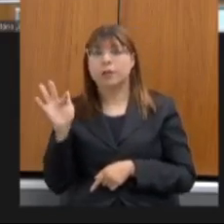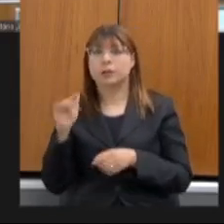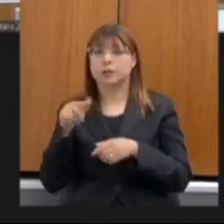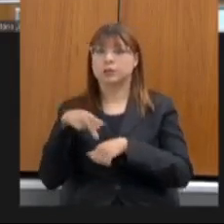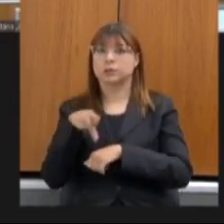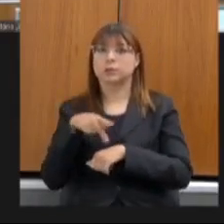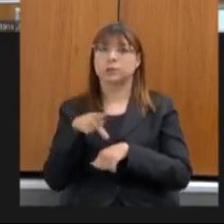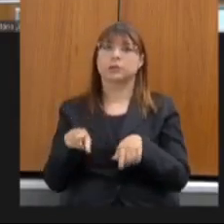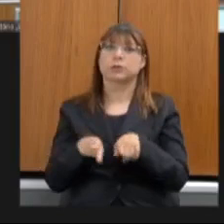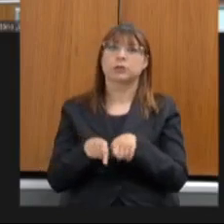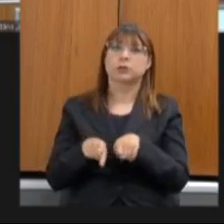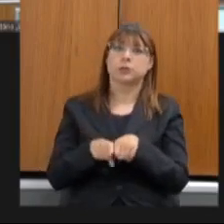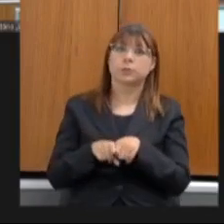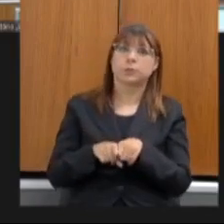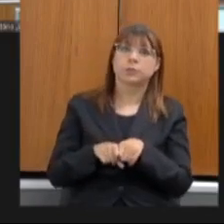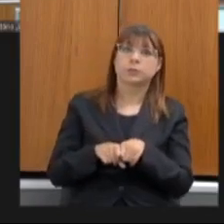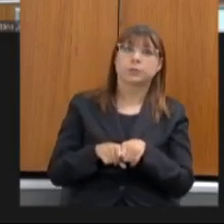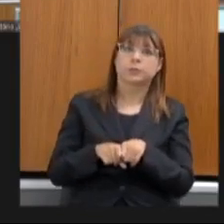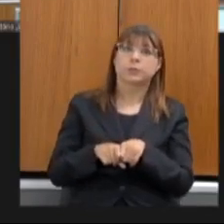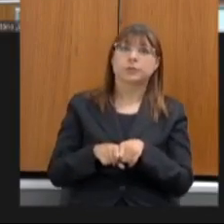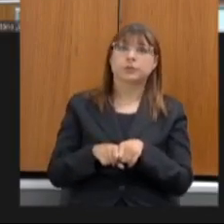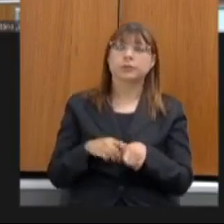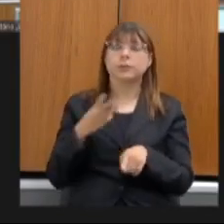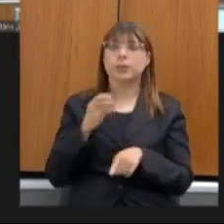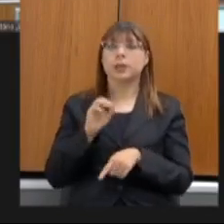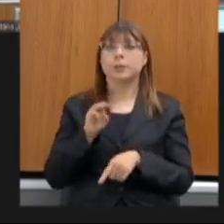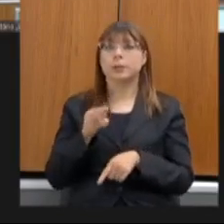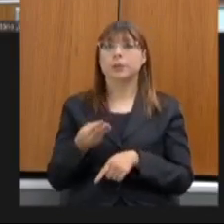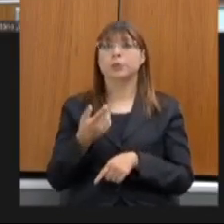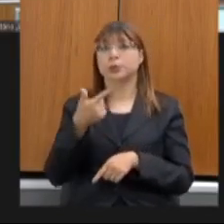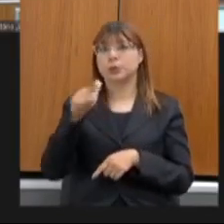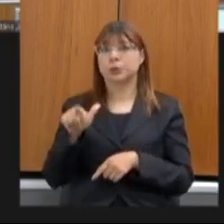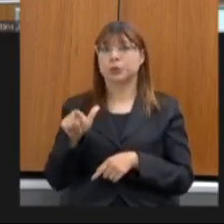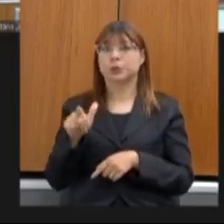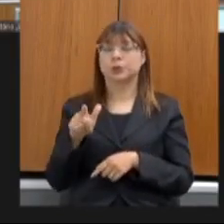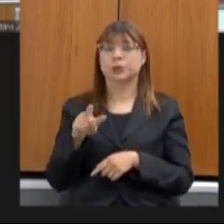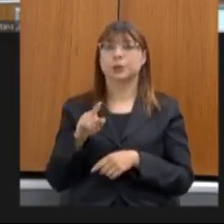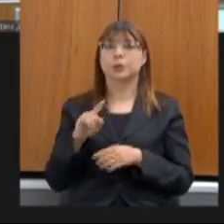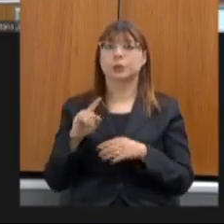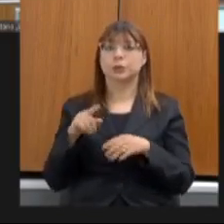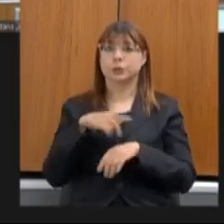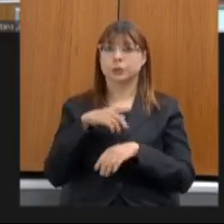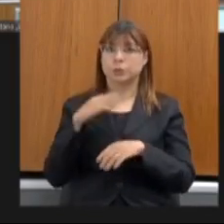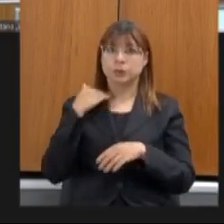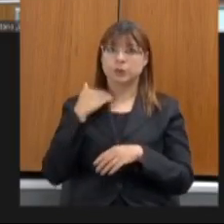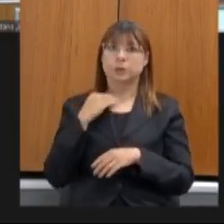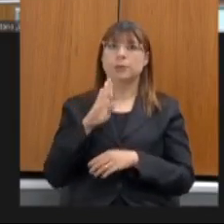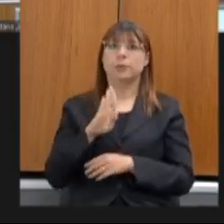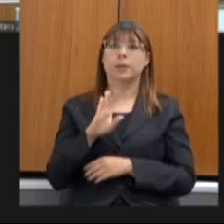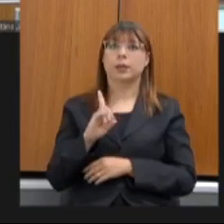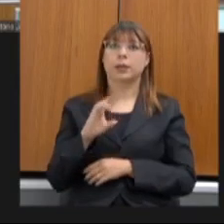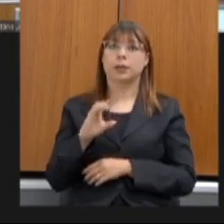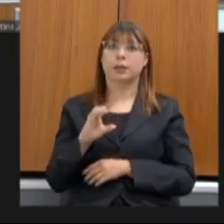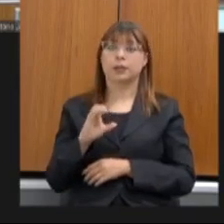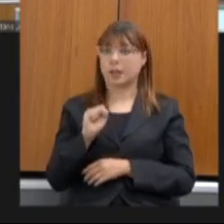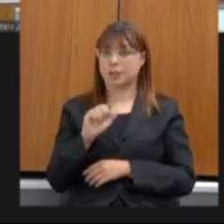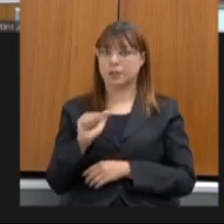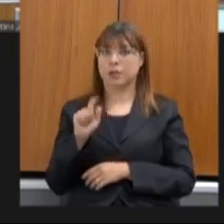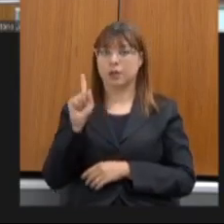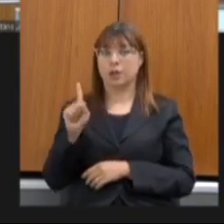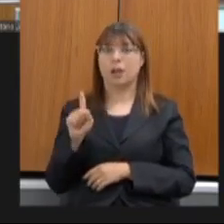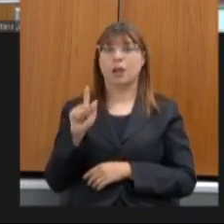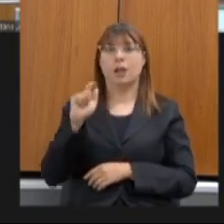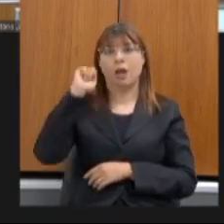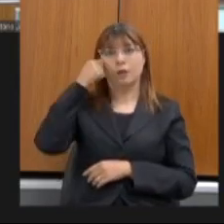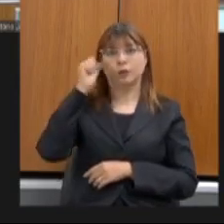europeu investe o dente o mais 30 milhões e a dsa né também da África do